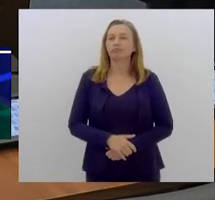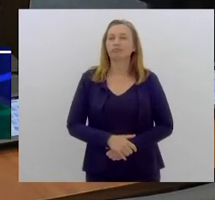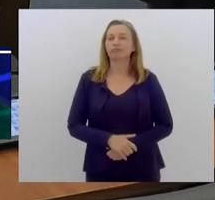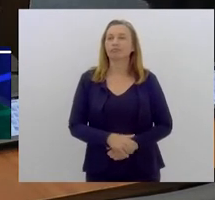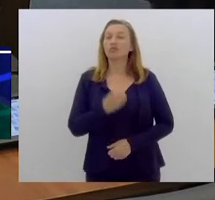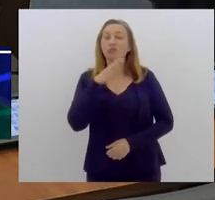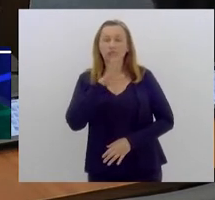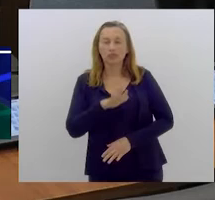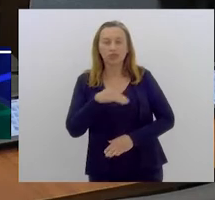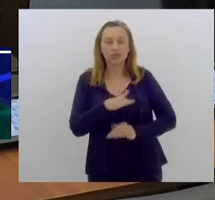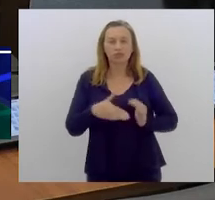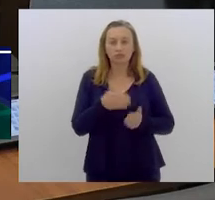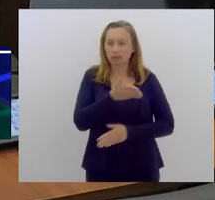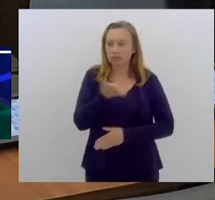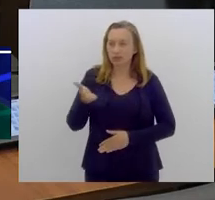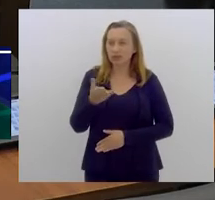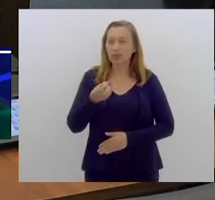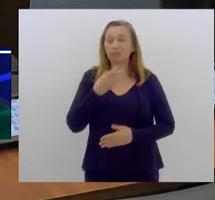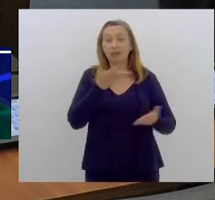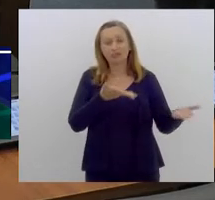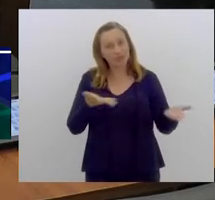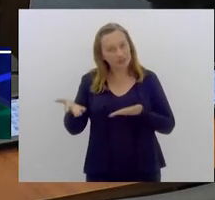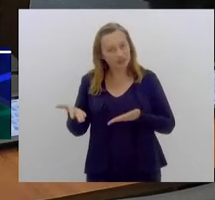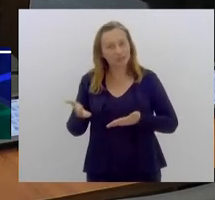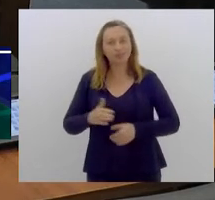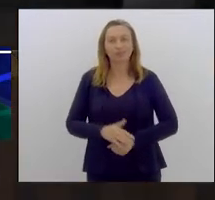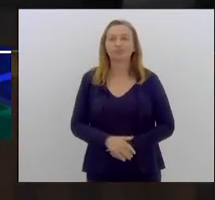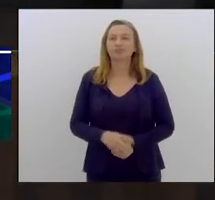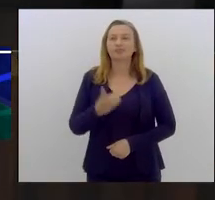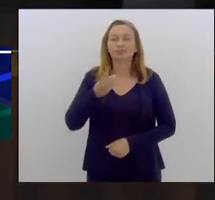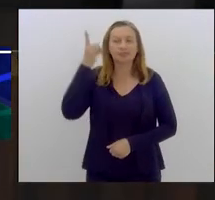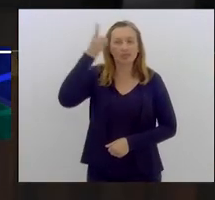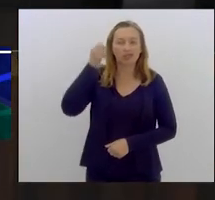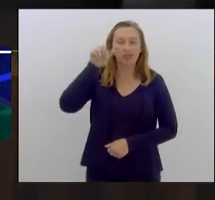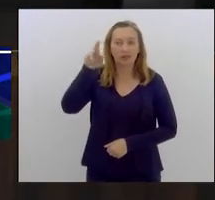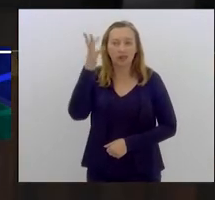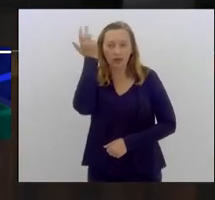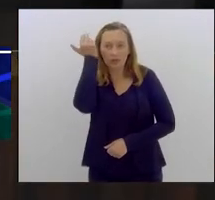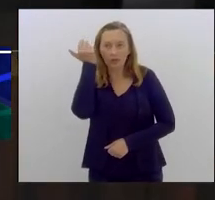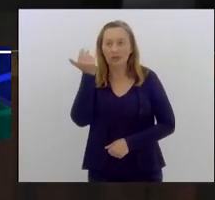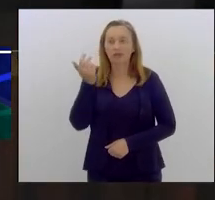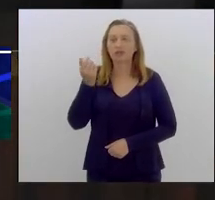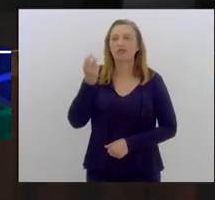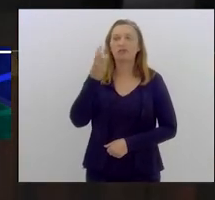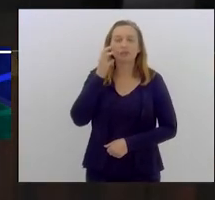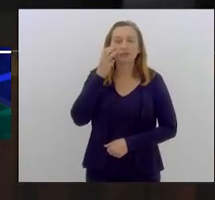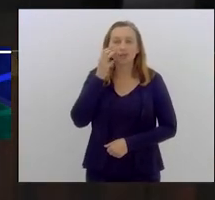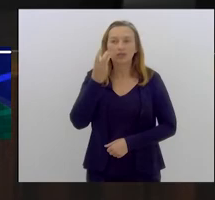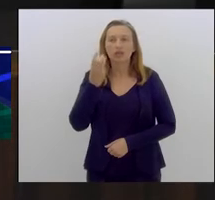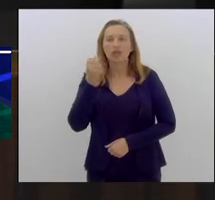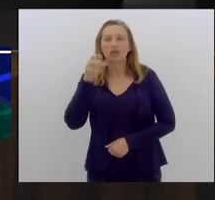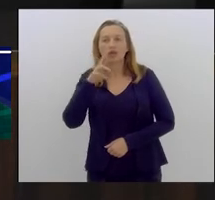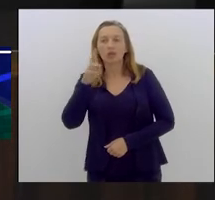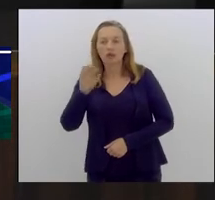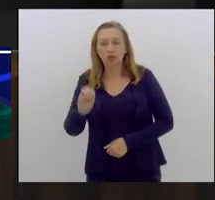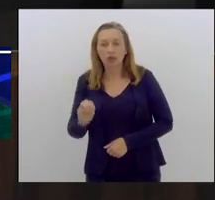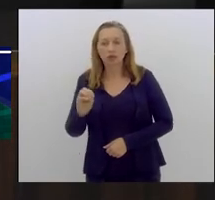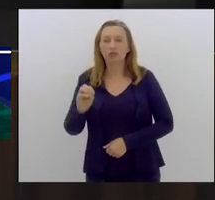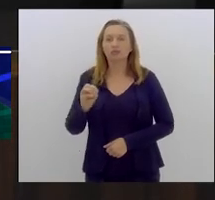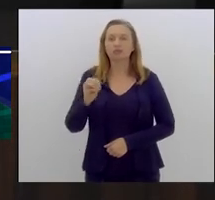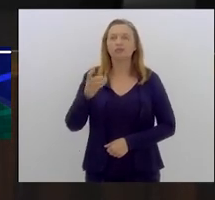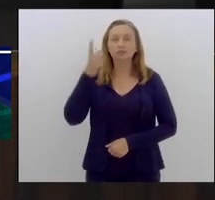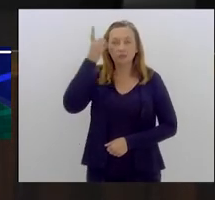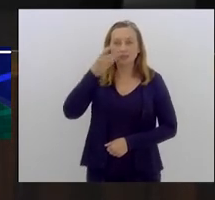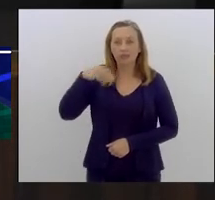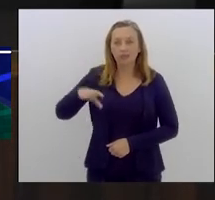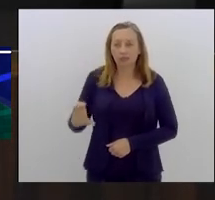Boa tarde a todas e todos, sejam todos bem-vindos. Deputado Eliomar, deputado Valdec, deputado Eurico Júnior, deputado Carlos Mink, deputado